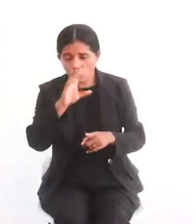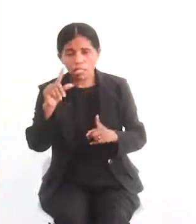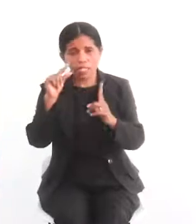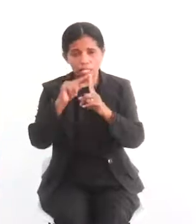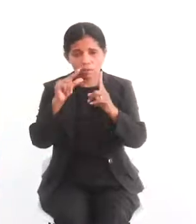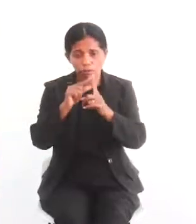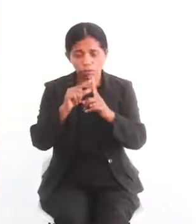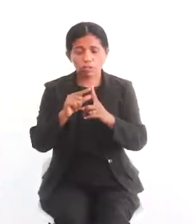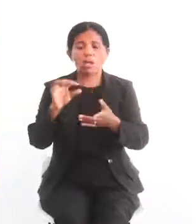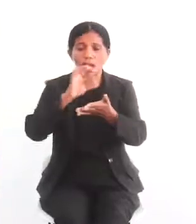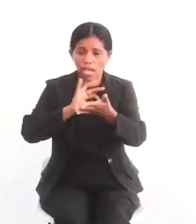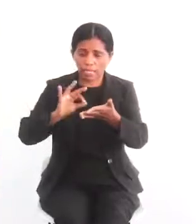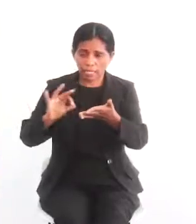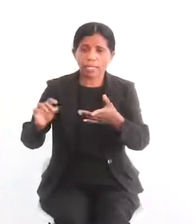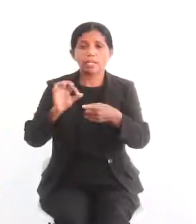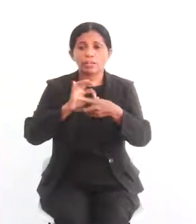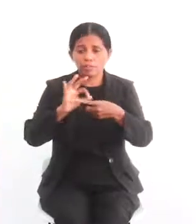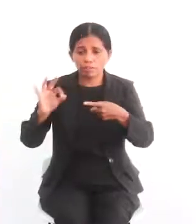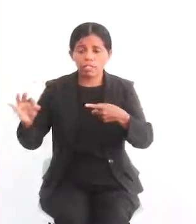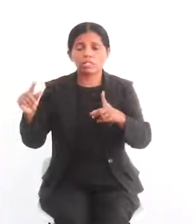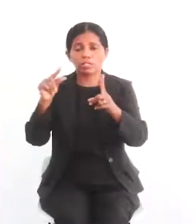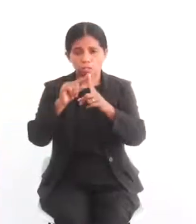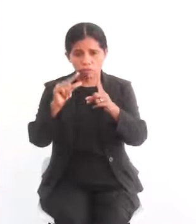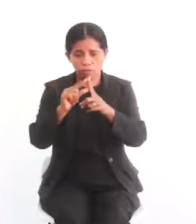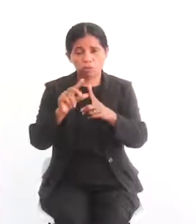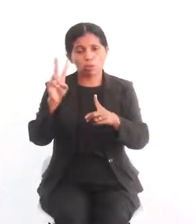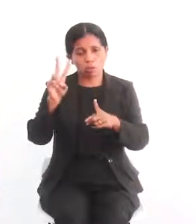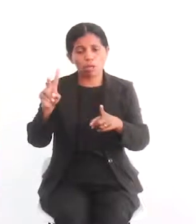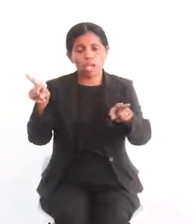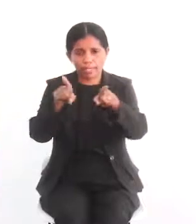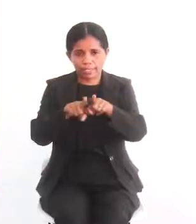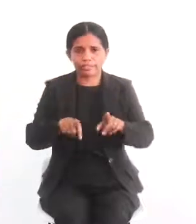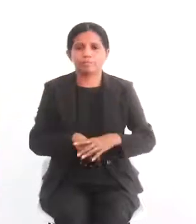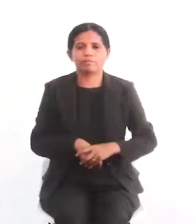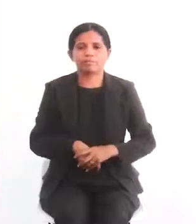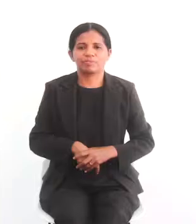idatan, no hakerek frase ho lefuan dobrado idane.